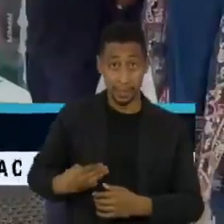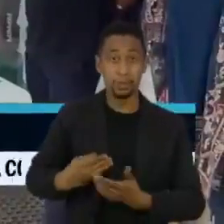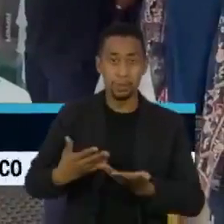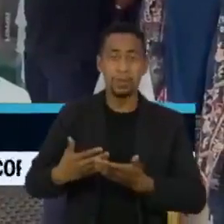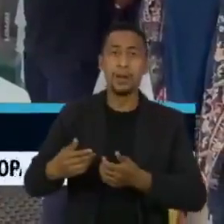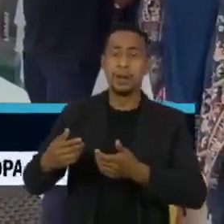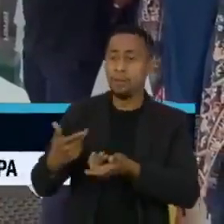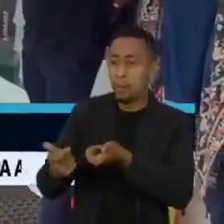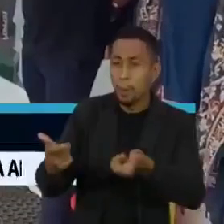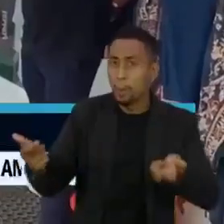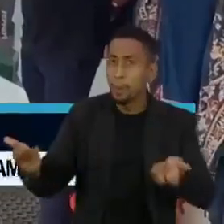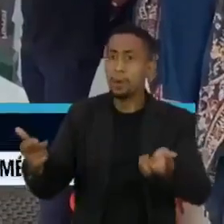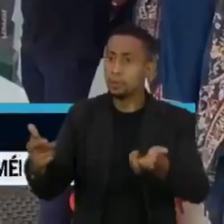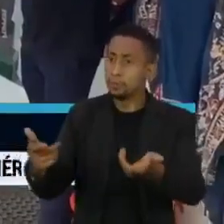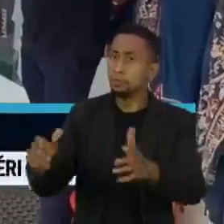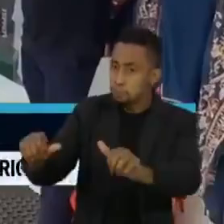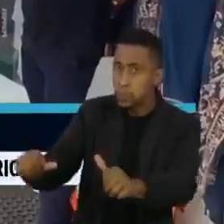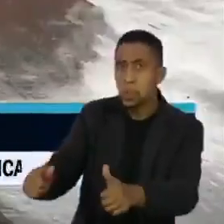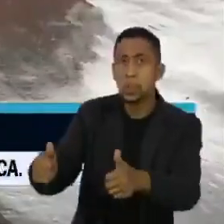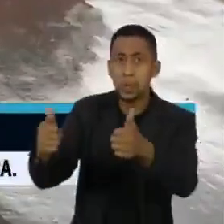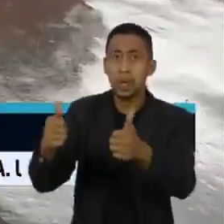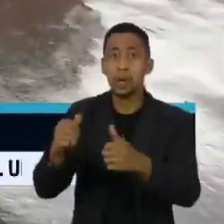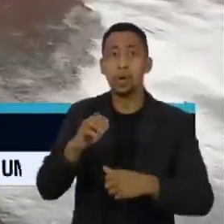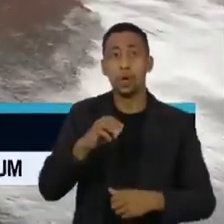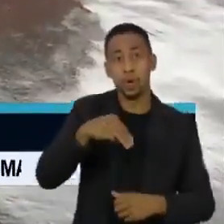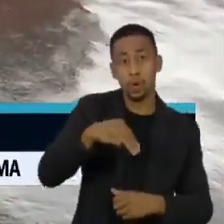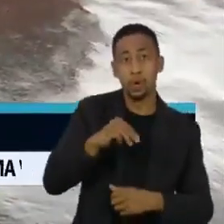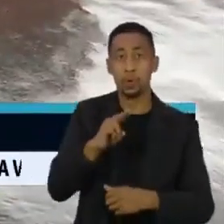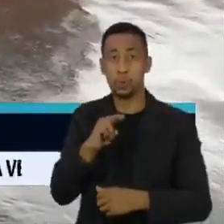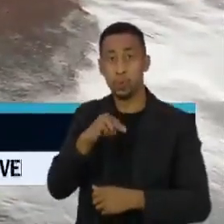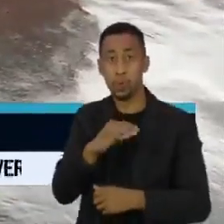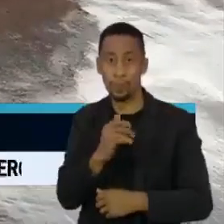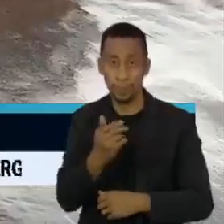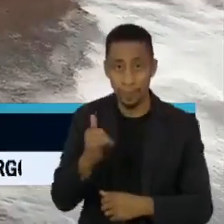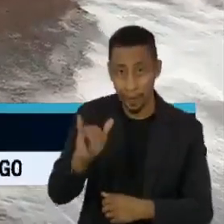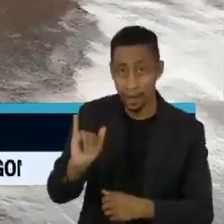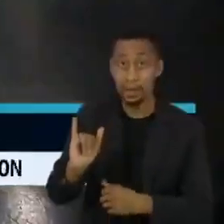algumas regiões como Mumbai e Nova Delhi estão relaxando as restrições.